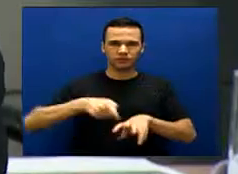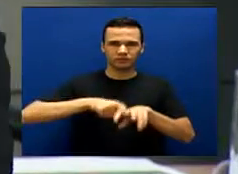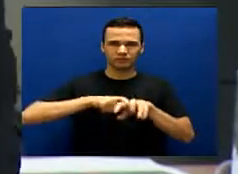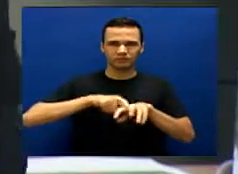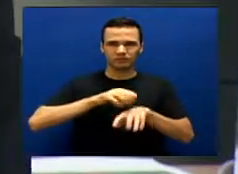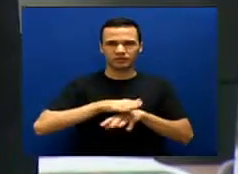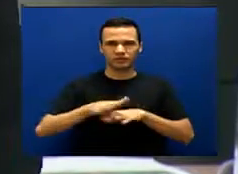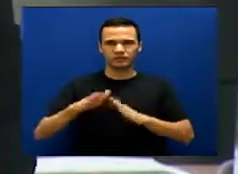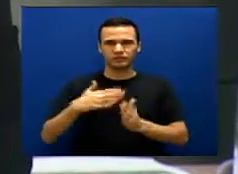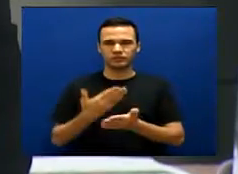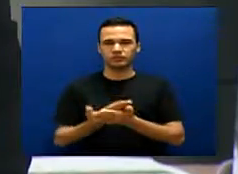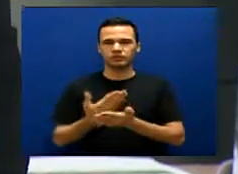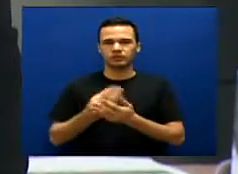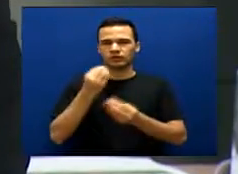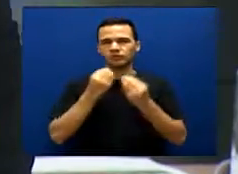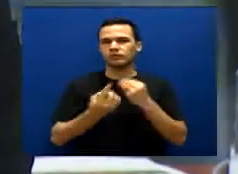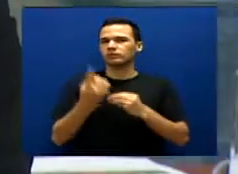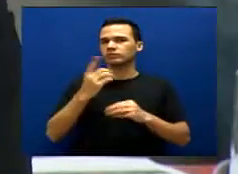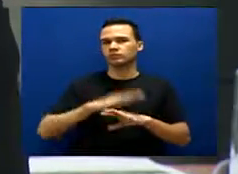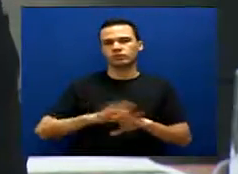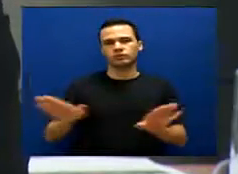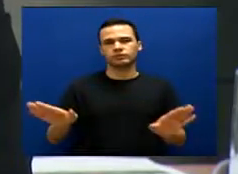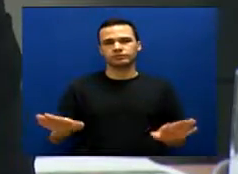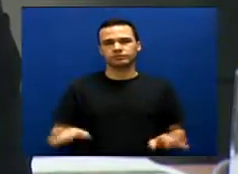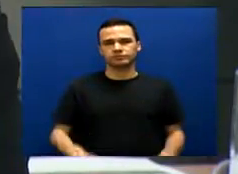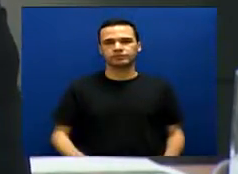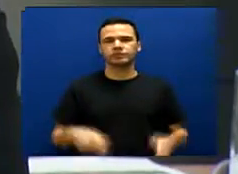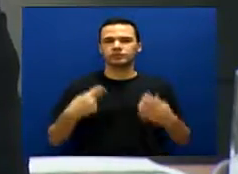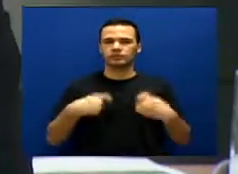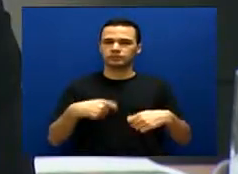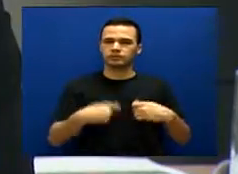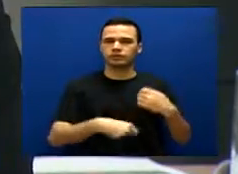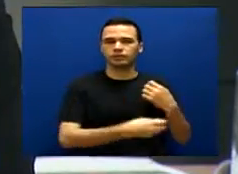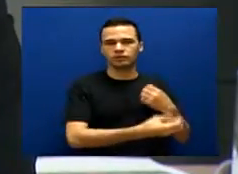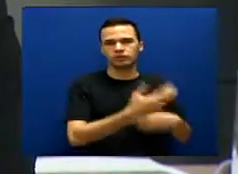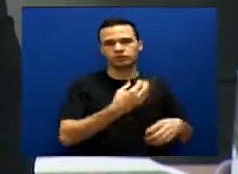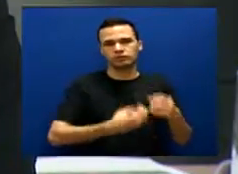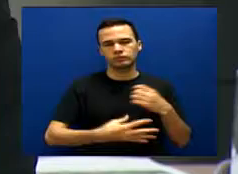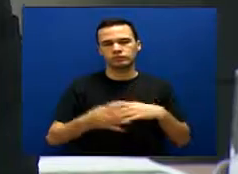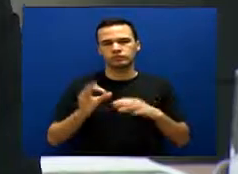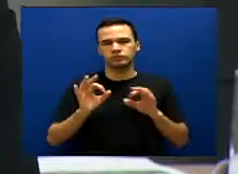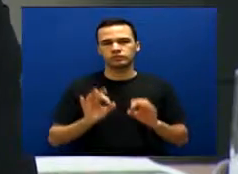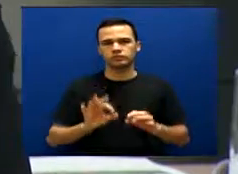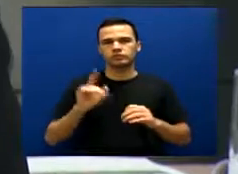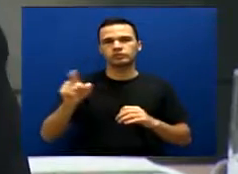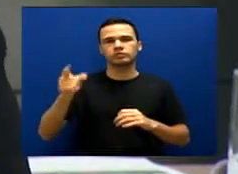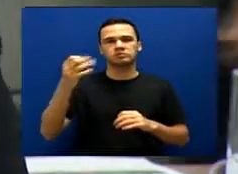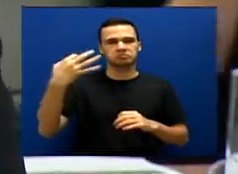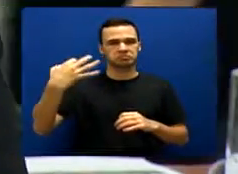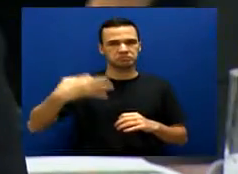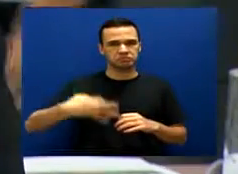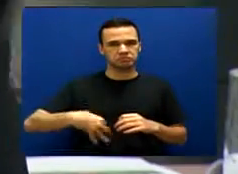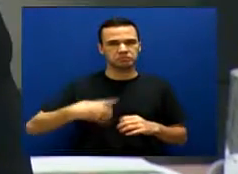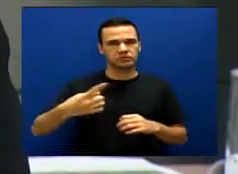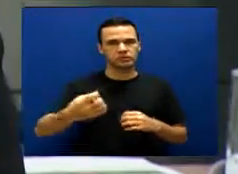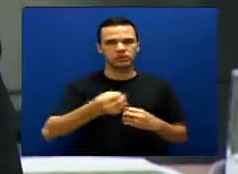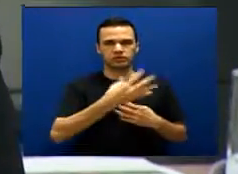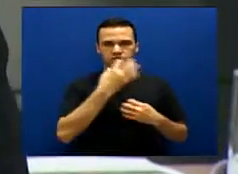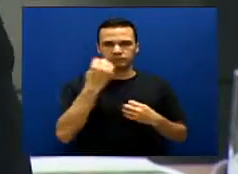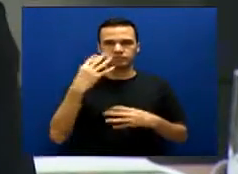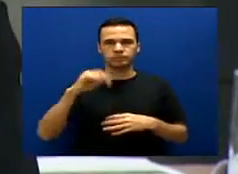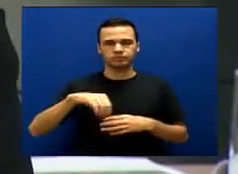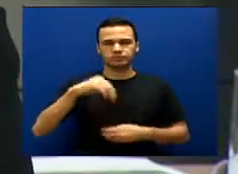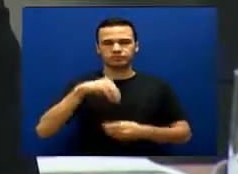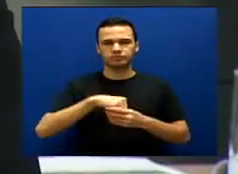havaianas de dedo, era na escola, é a primeira e a única, e precisa chegar. Parabéns, Martinez, por agir com sabedoria, ensinando a gente aqui dentro.